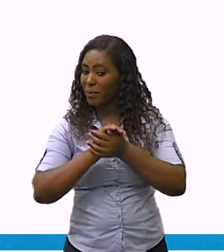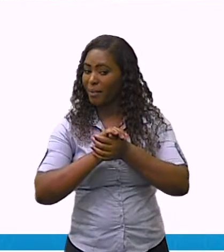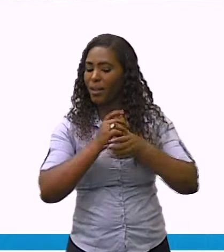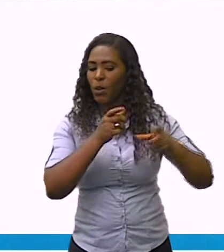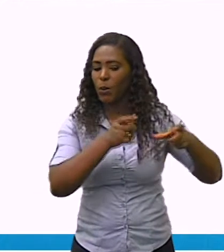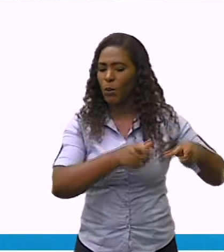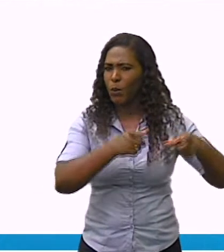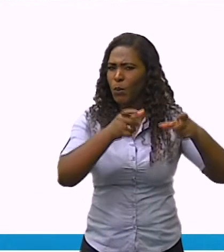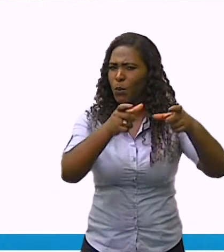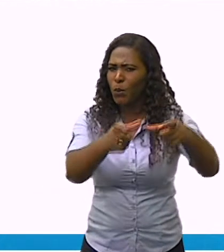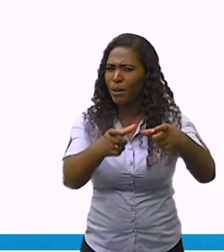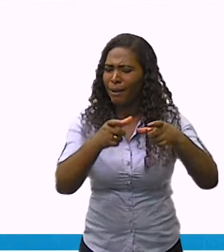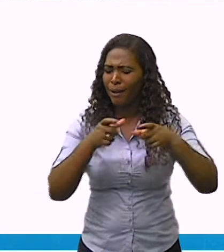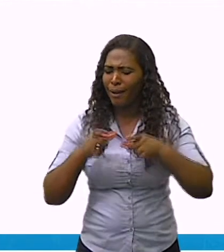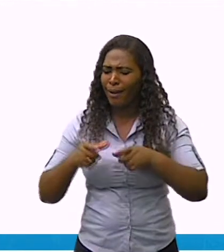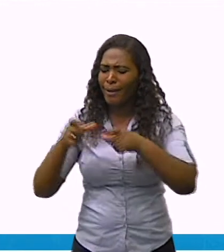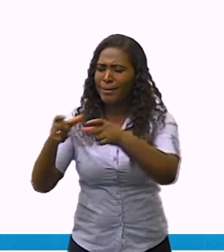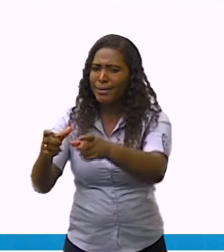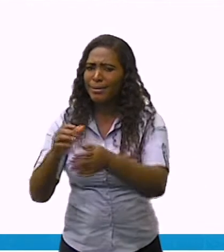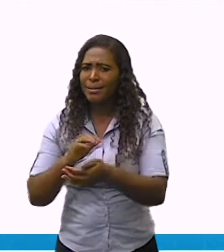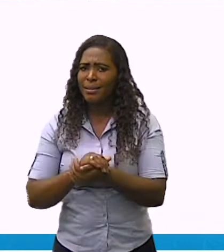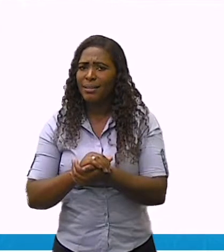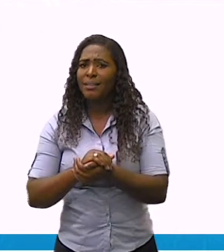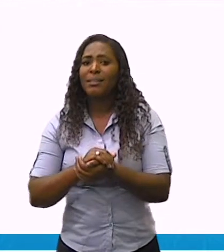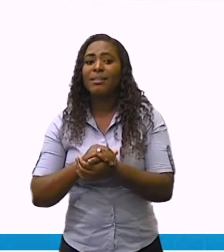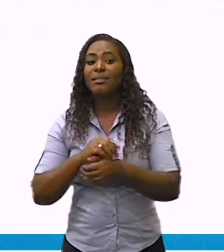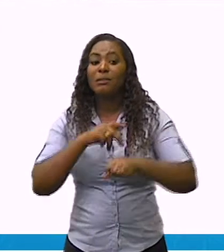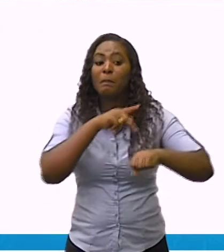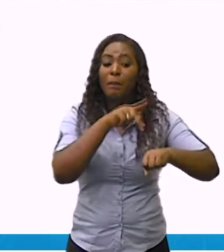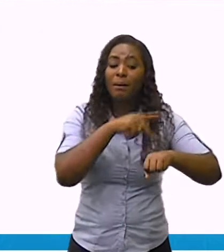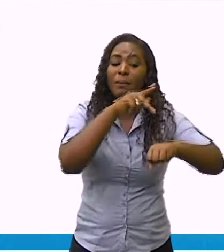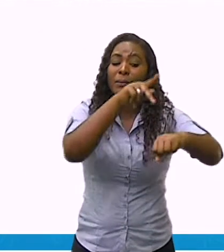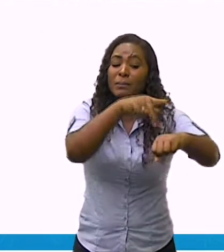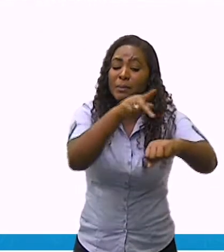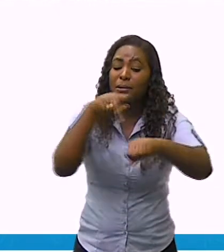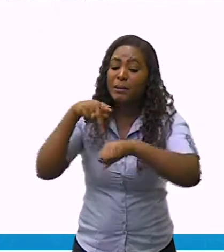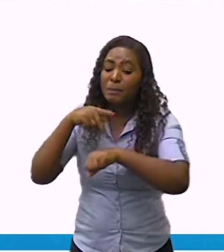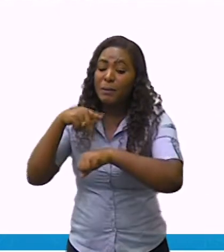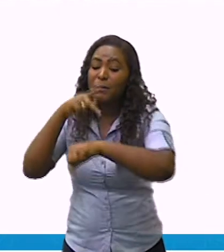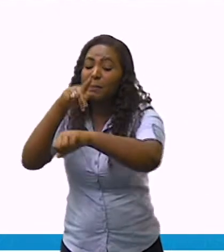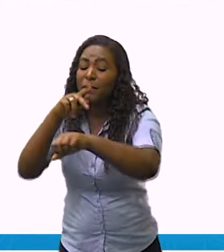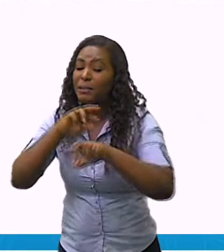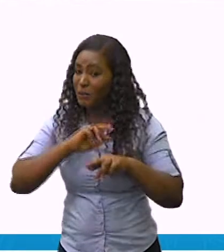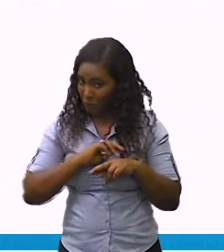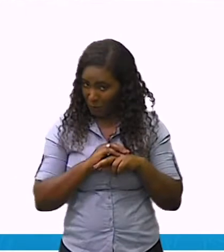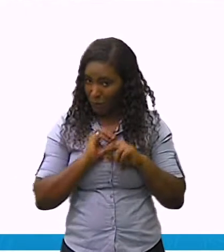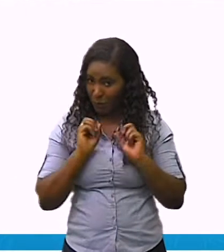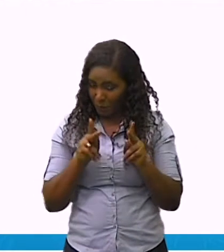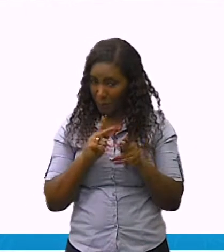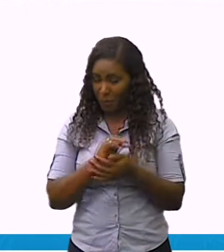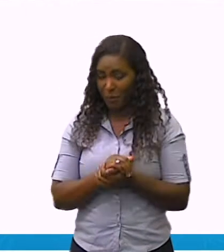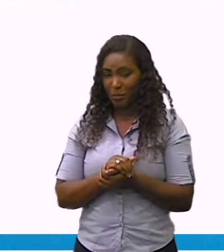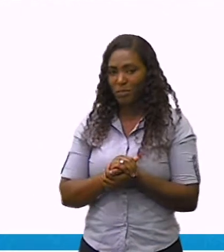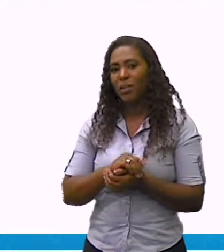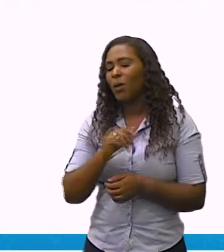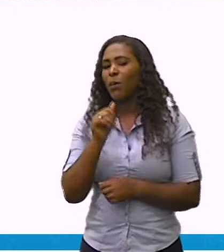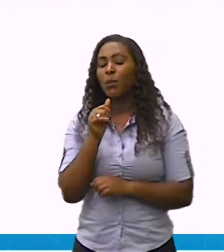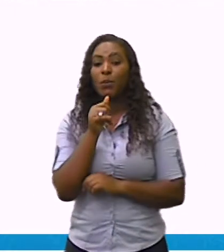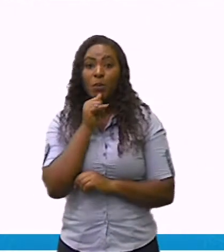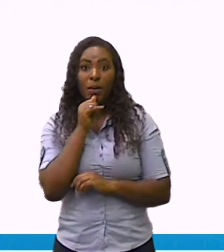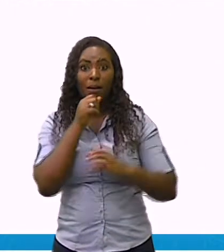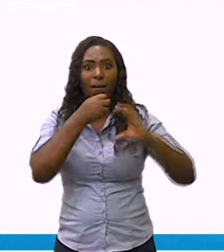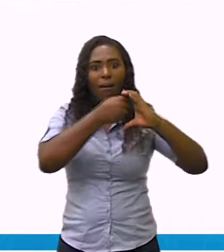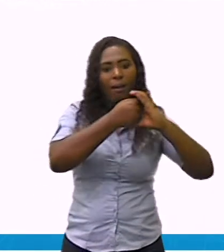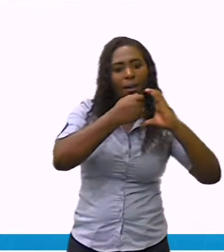que estão distribuídos em alguns países. Observe as características